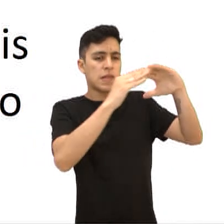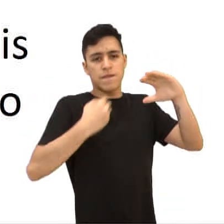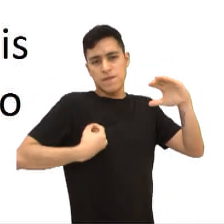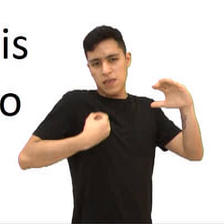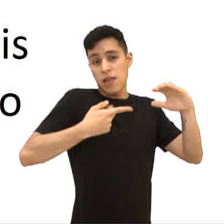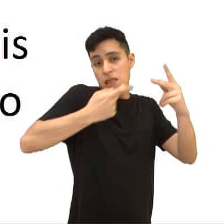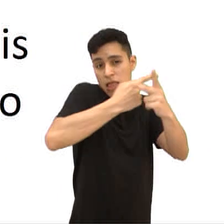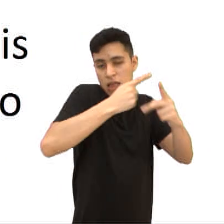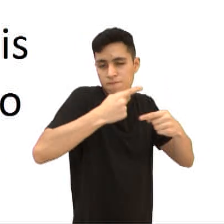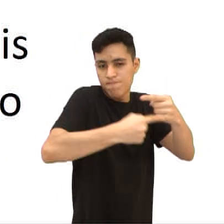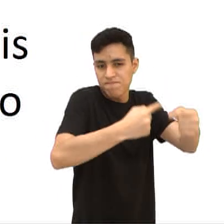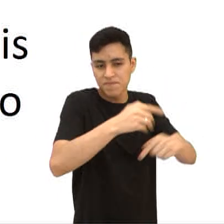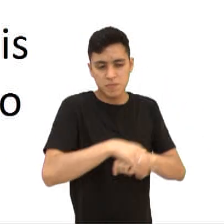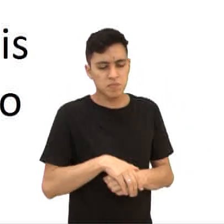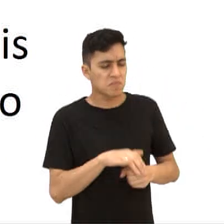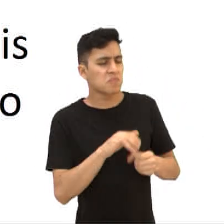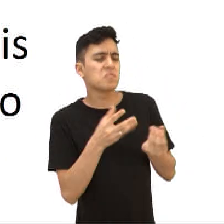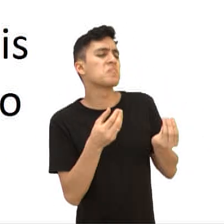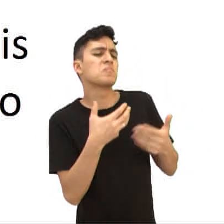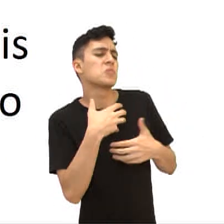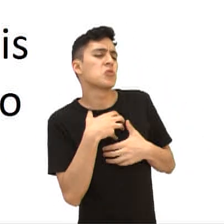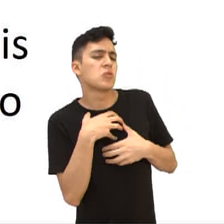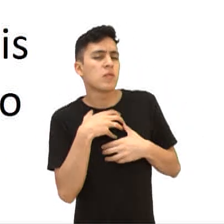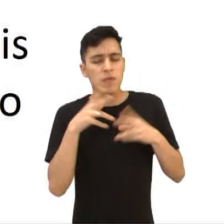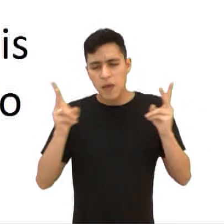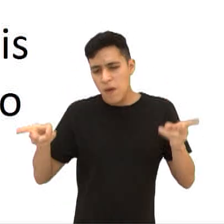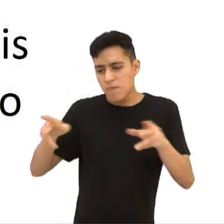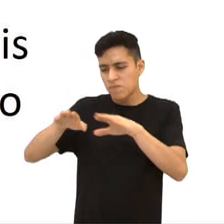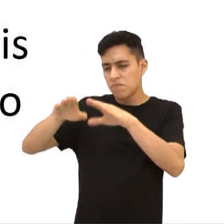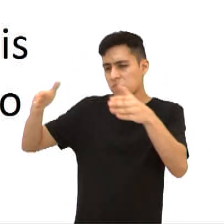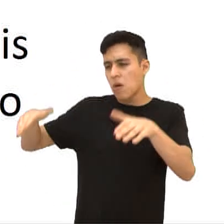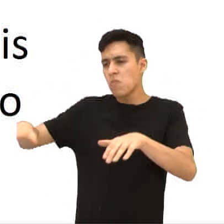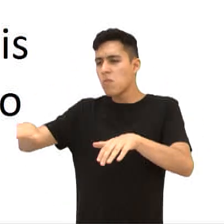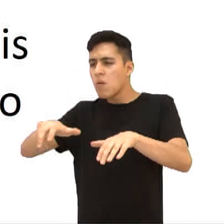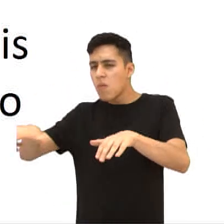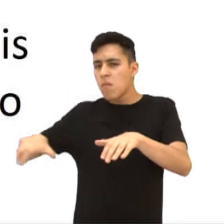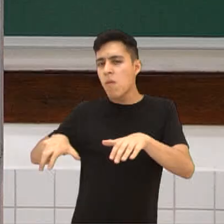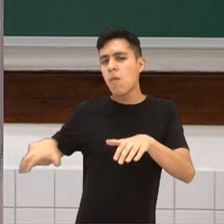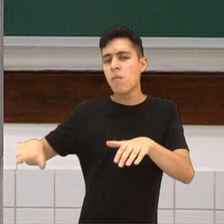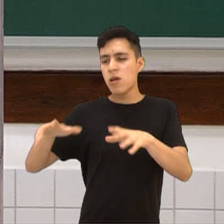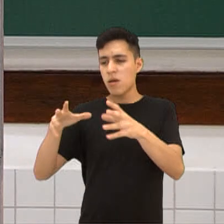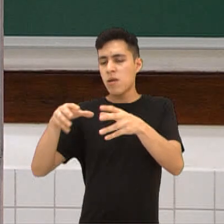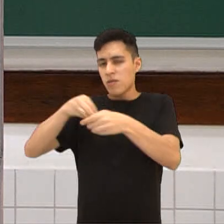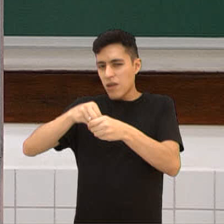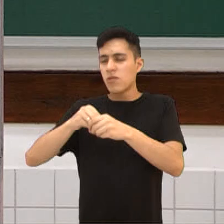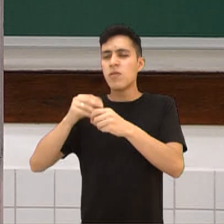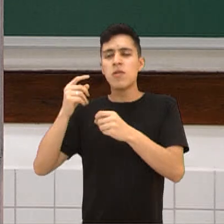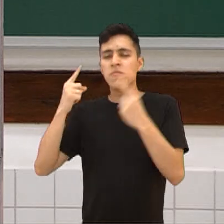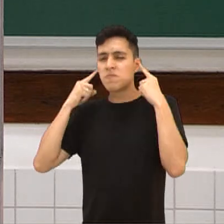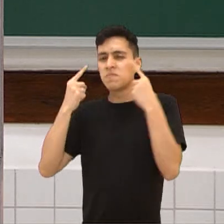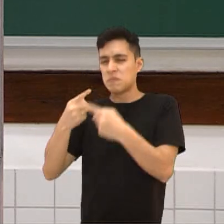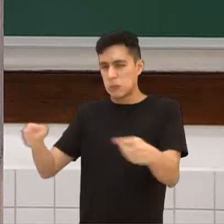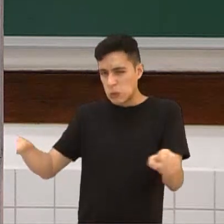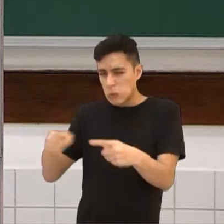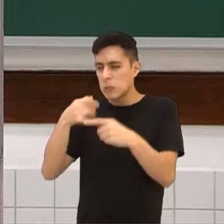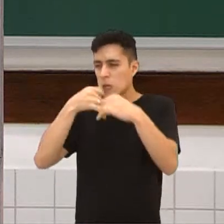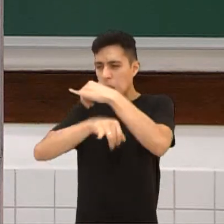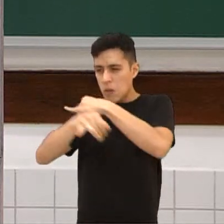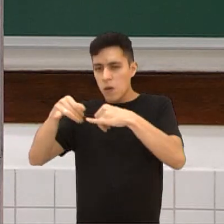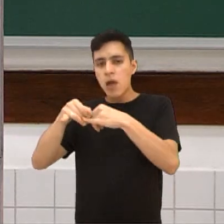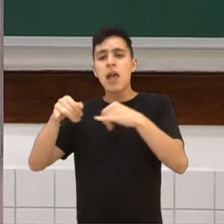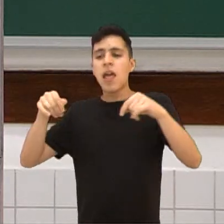Os instrumentos, ferramentas musicais utilizados pelo DJ são os mesmos do gênero musical, da música eletrônica, que a gente vai falar um pouquinho hoje